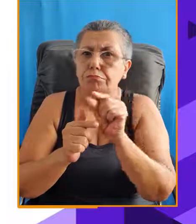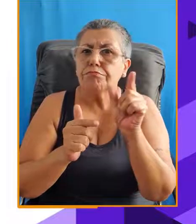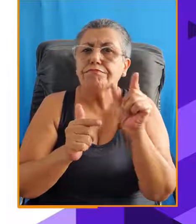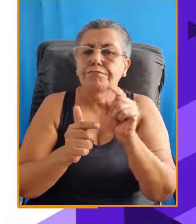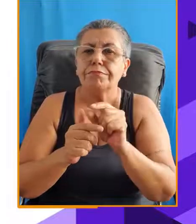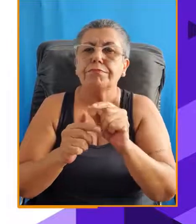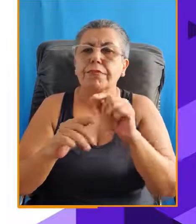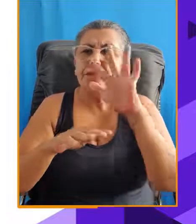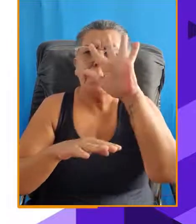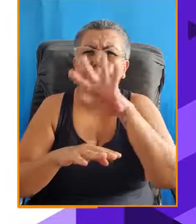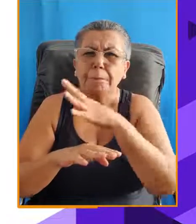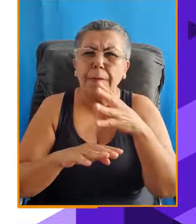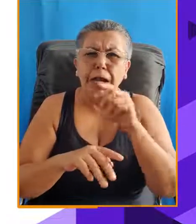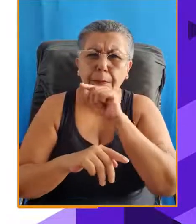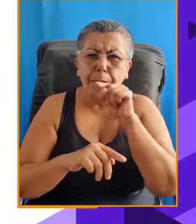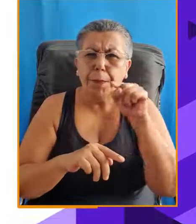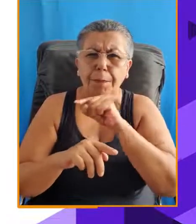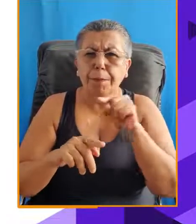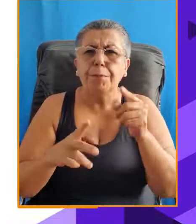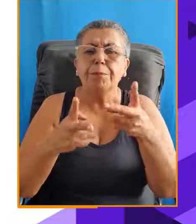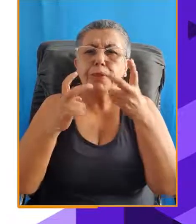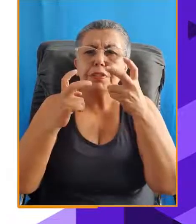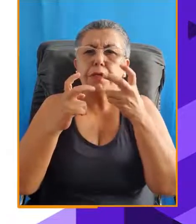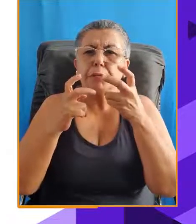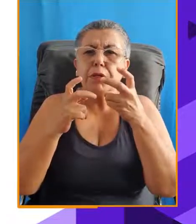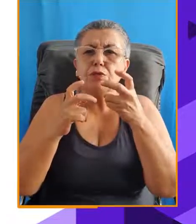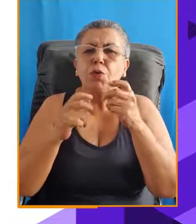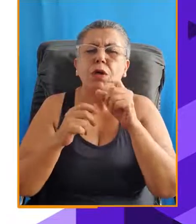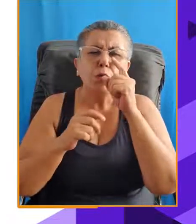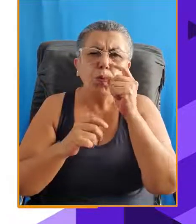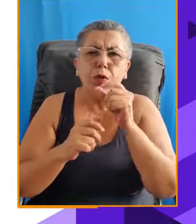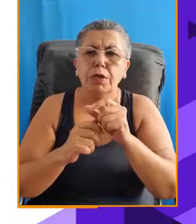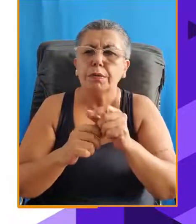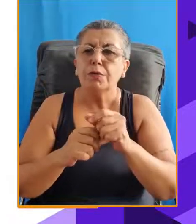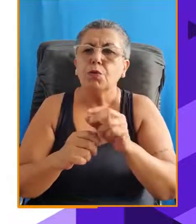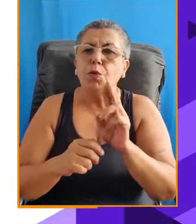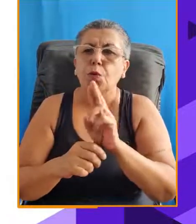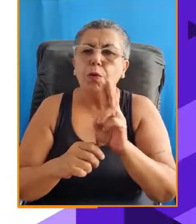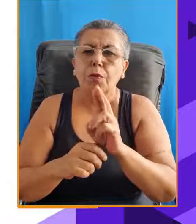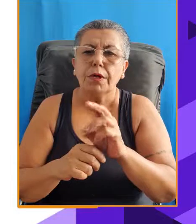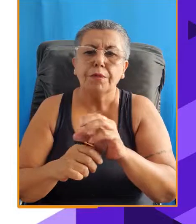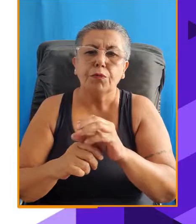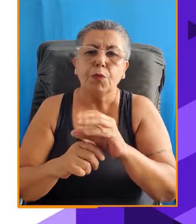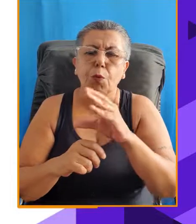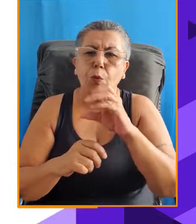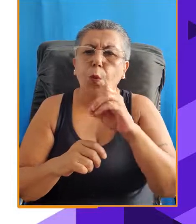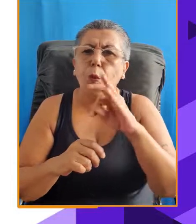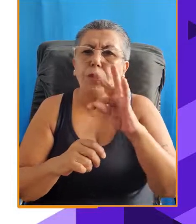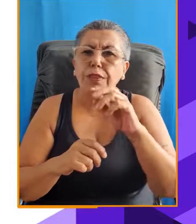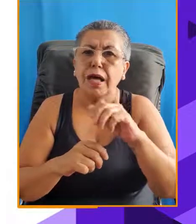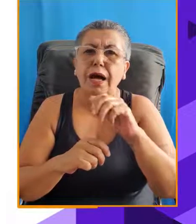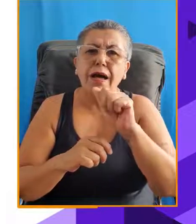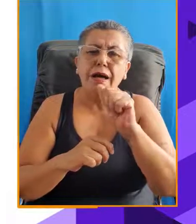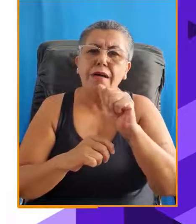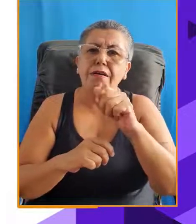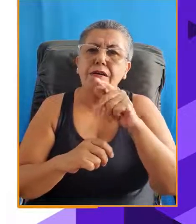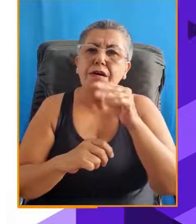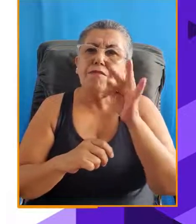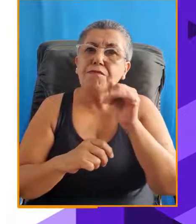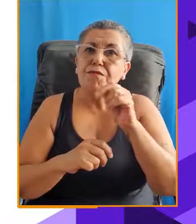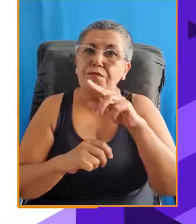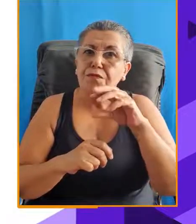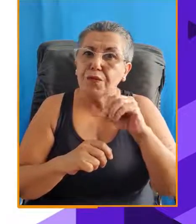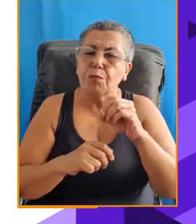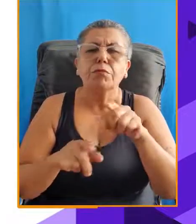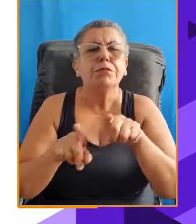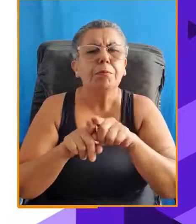Essa malha de pontos é detectável com um pequeno instrumento, denominado conta-fio. Também pode ser